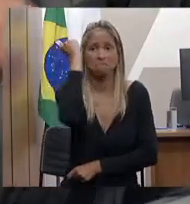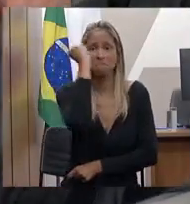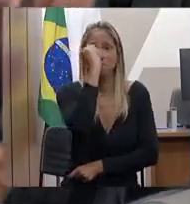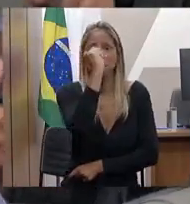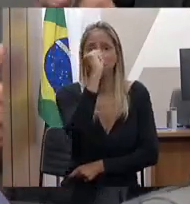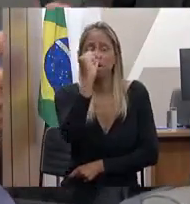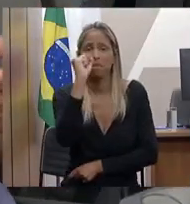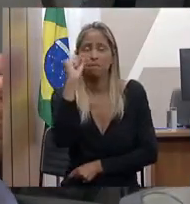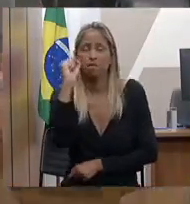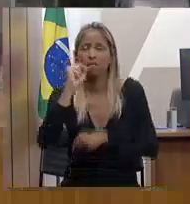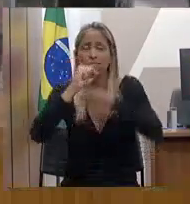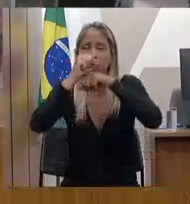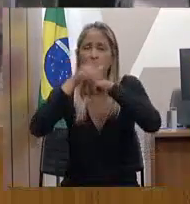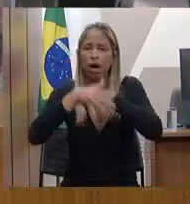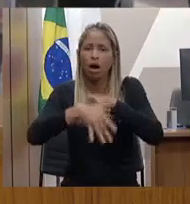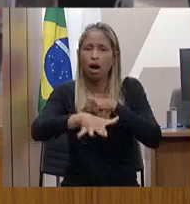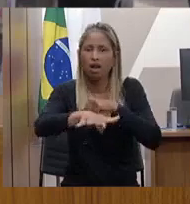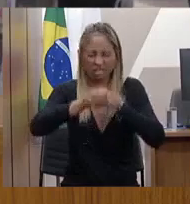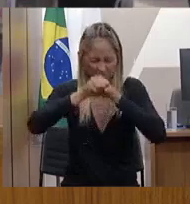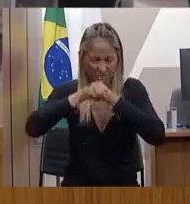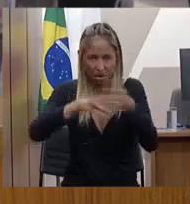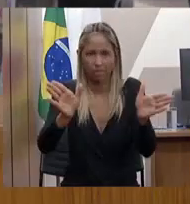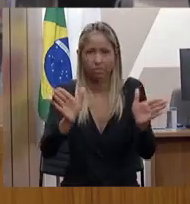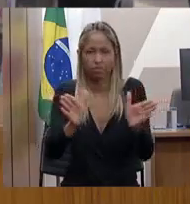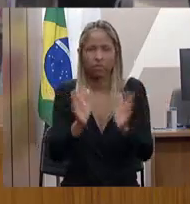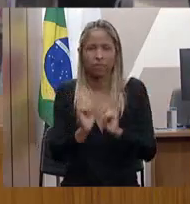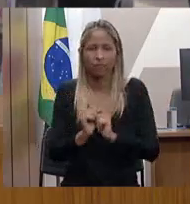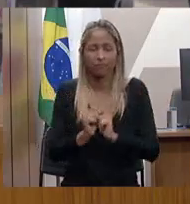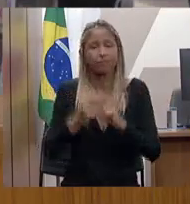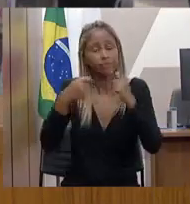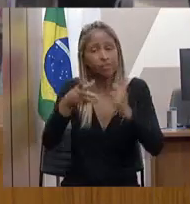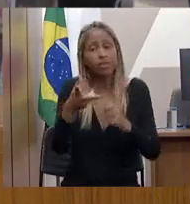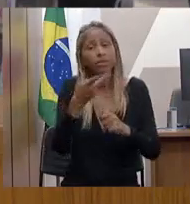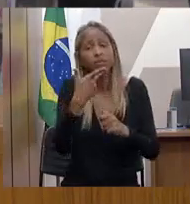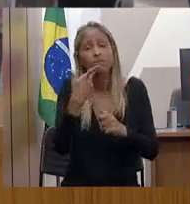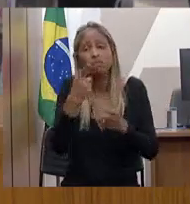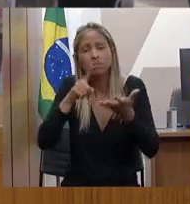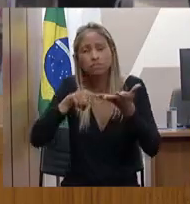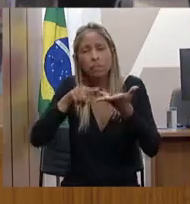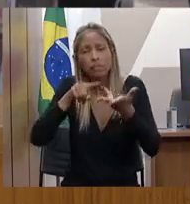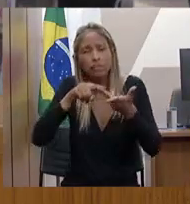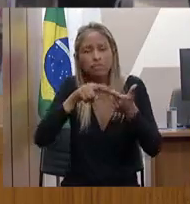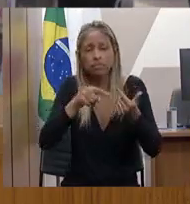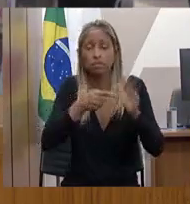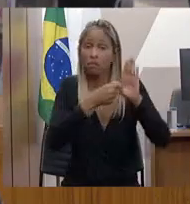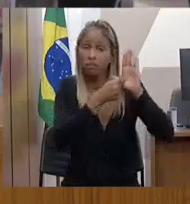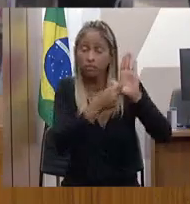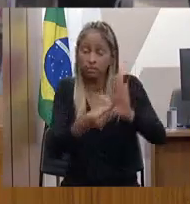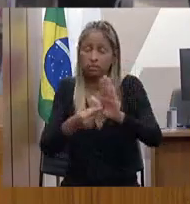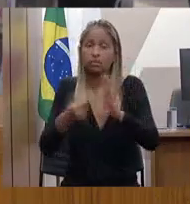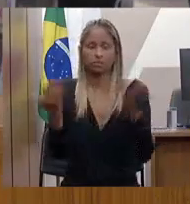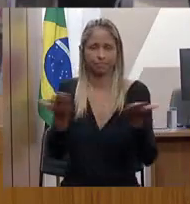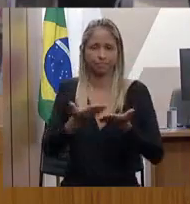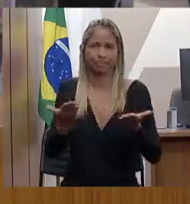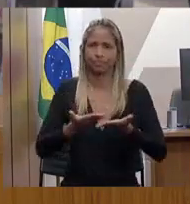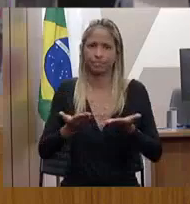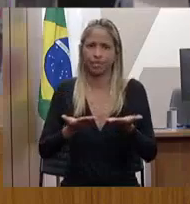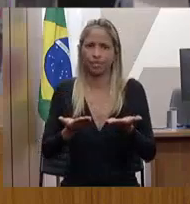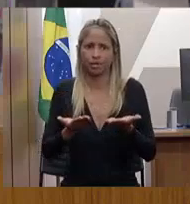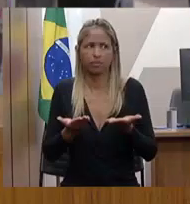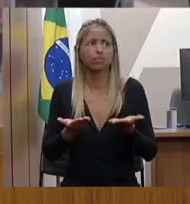pelos rompimentos de barragem nós temos aqui precisando falar de algumas coisas e mostrar né hoje né